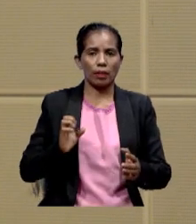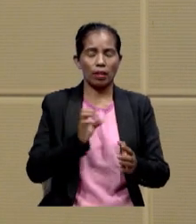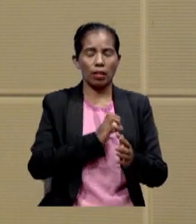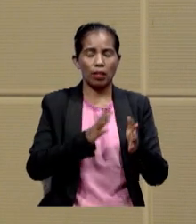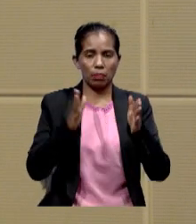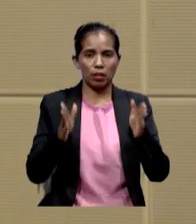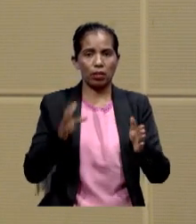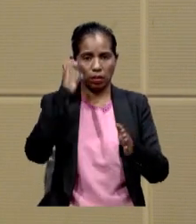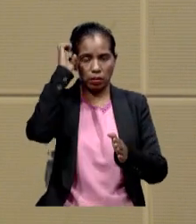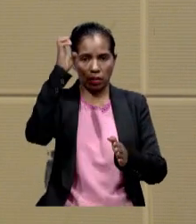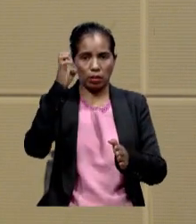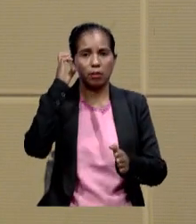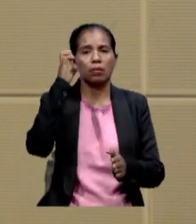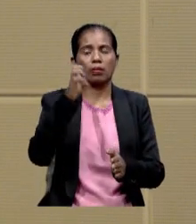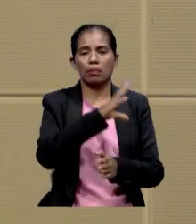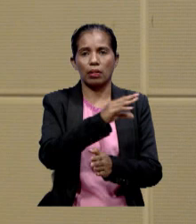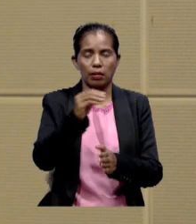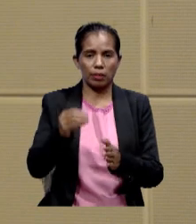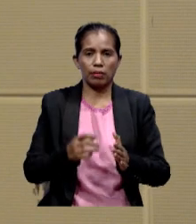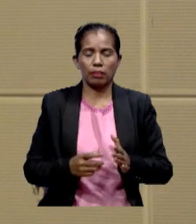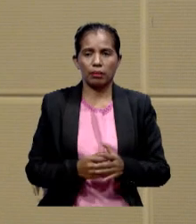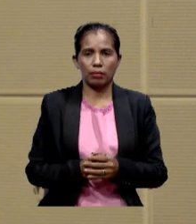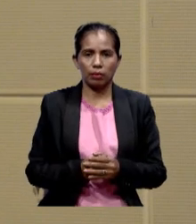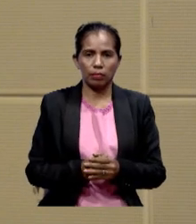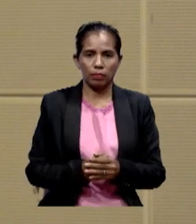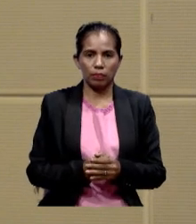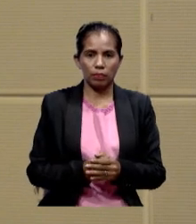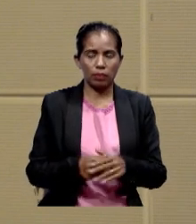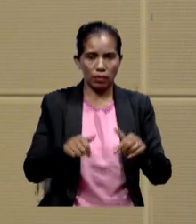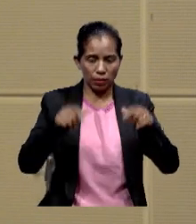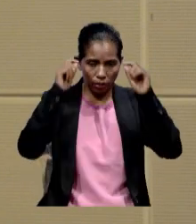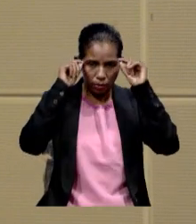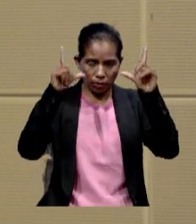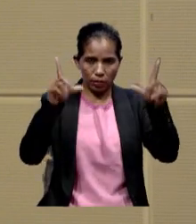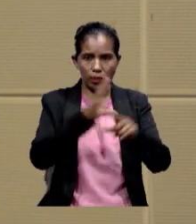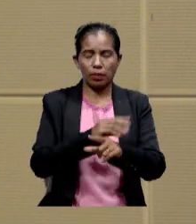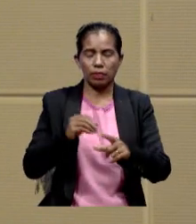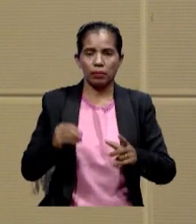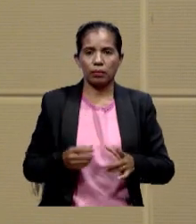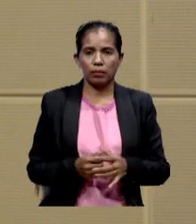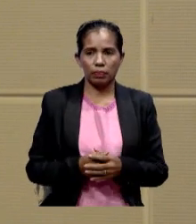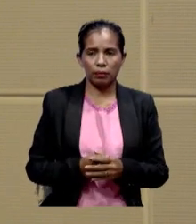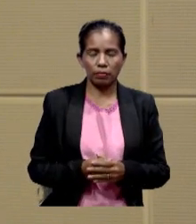uma grande missão em Timor-Leste durante a sua estadia em Timor-Leste, a União Europeia.